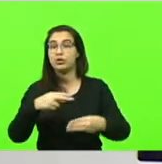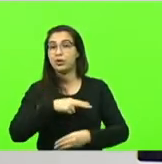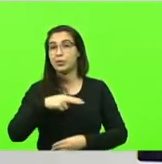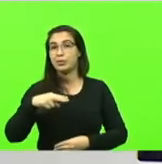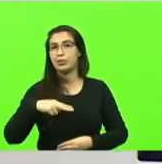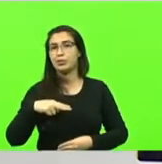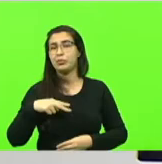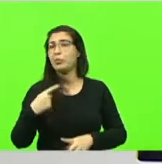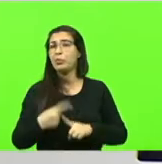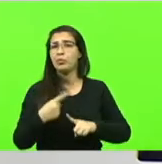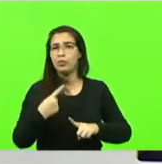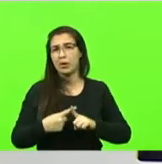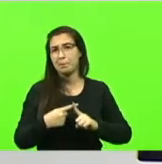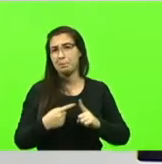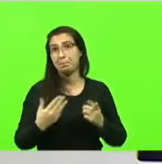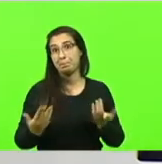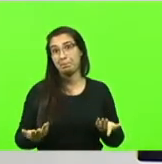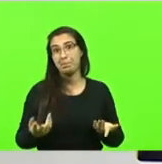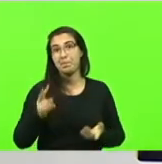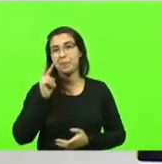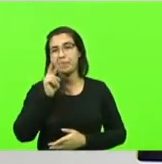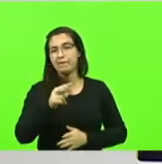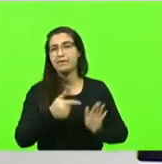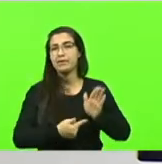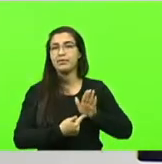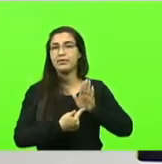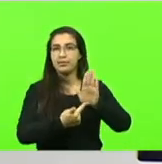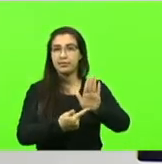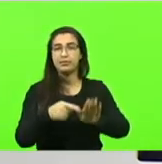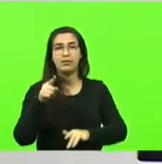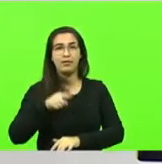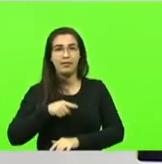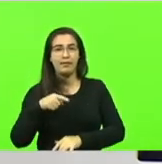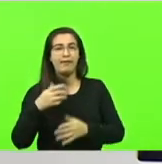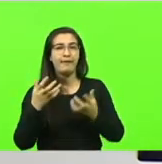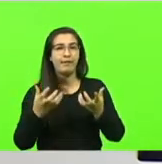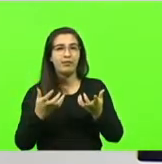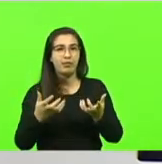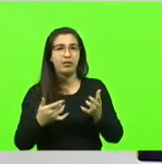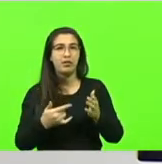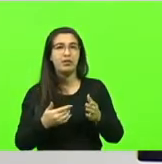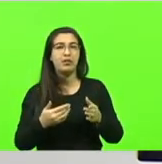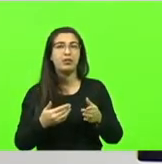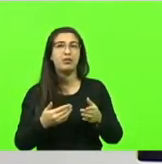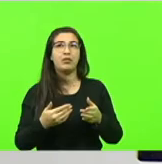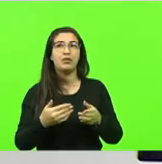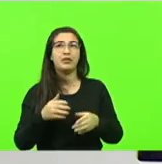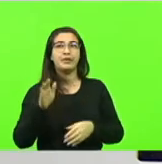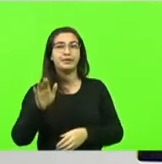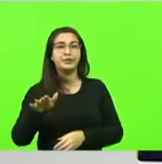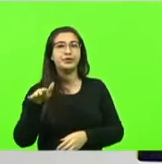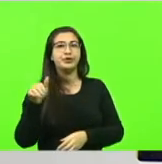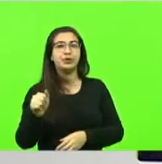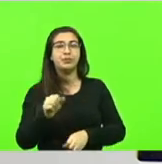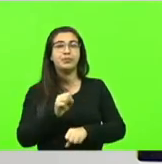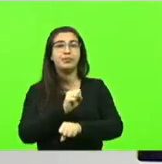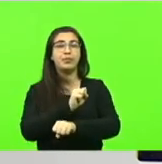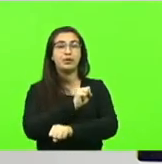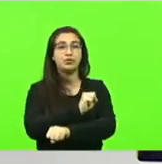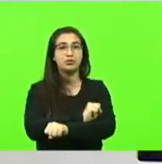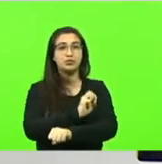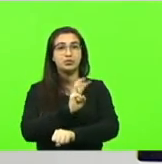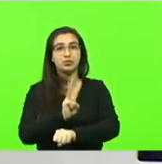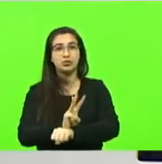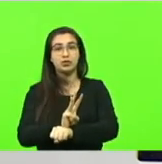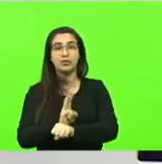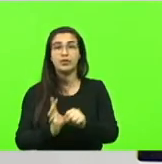E quando a gente vê que a denúncia era que eles queriam colocar, deputado Lima, esse software na segurança